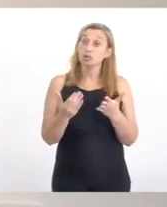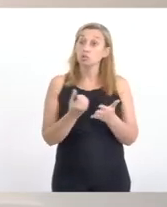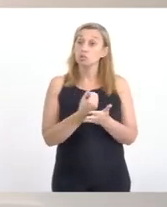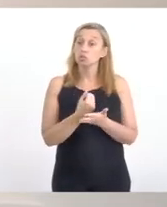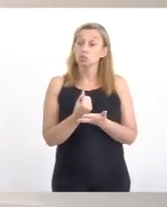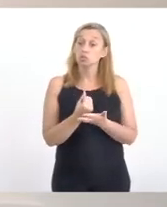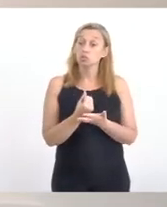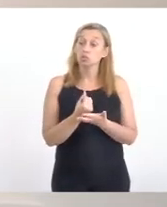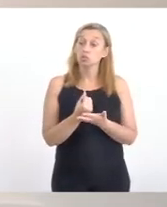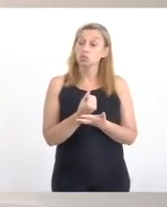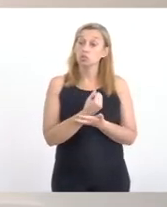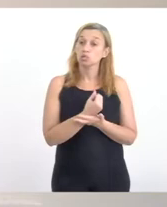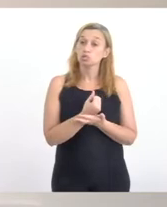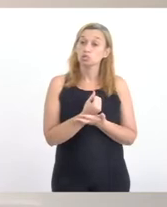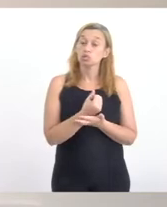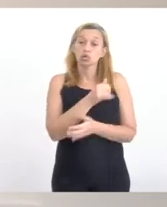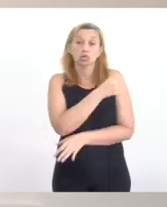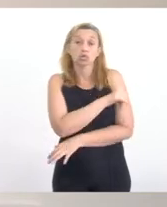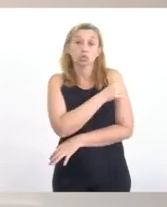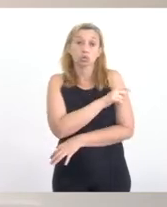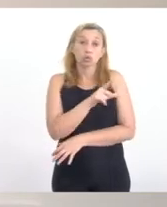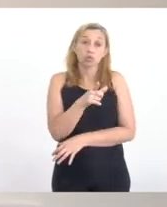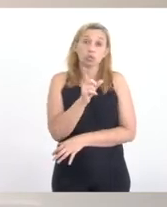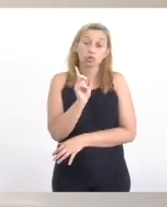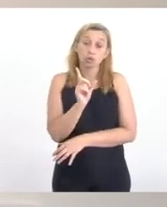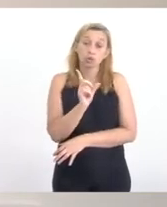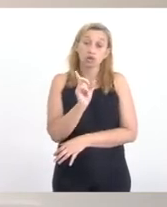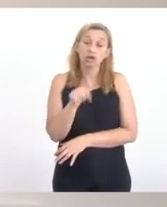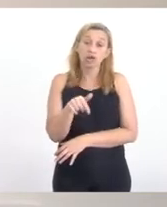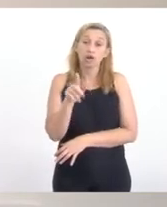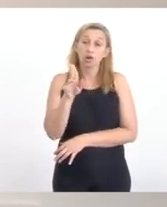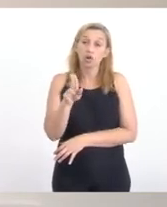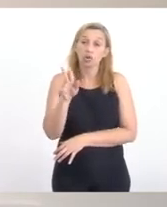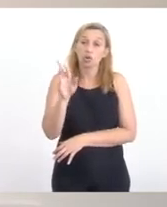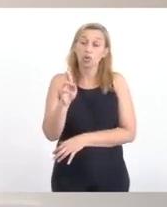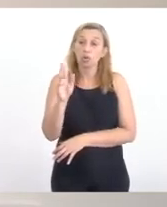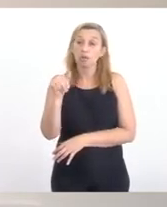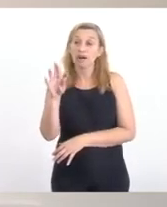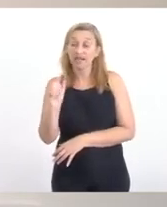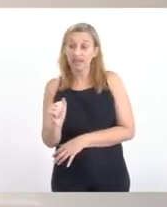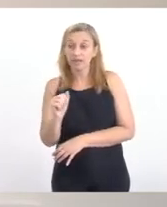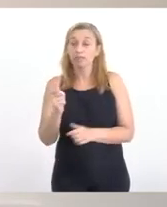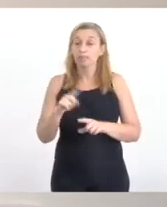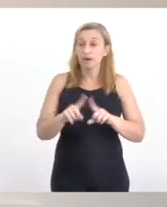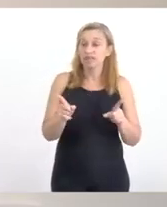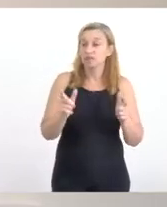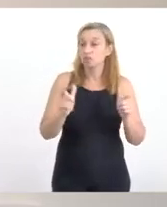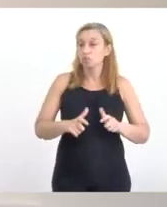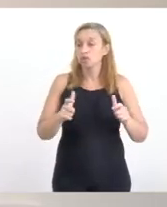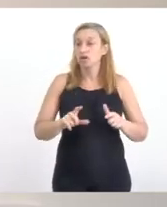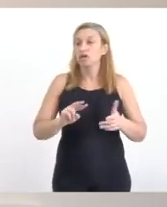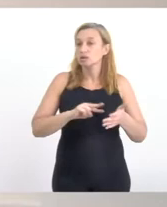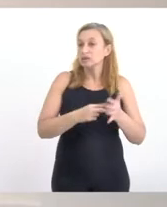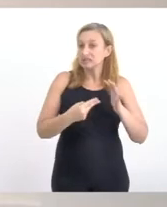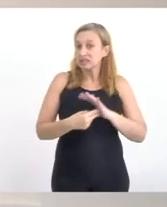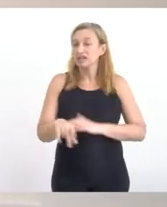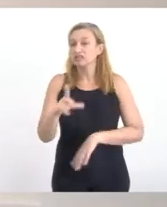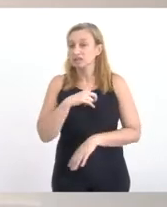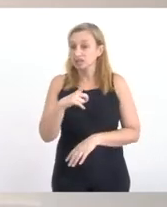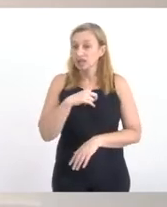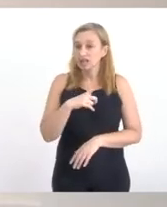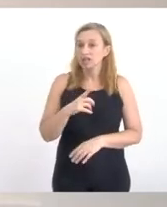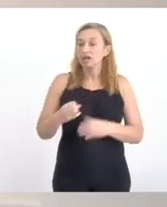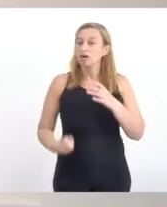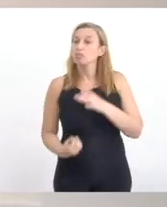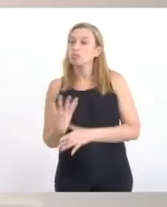da população do Rio de Janeiro que é Urbana mas que é um campo que tem um significado que é um campo que